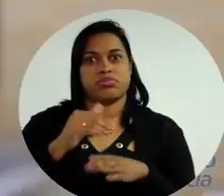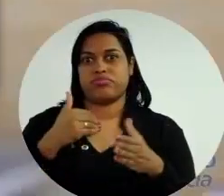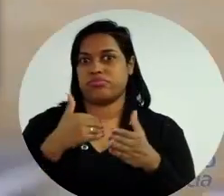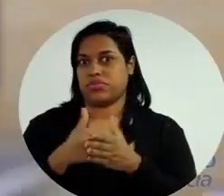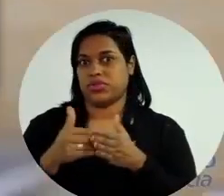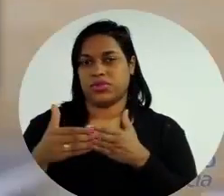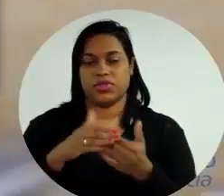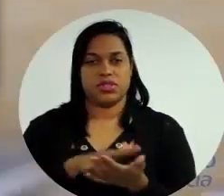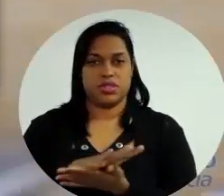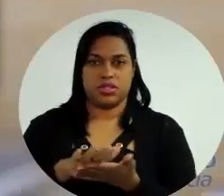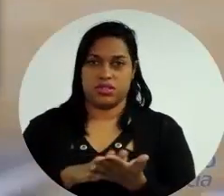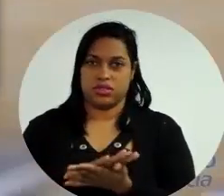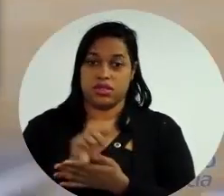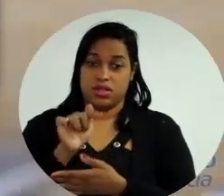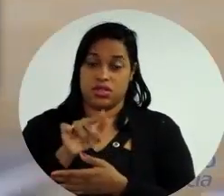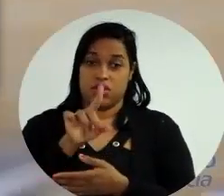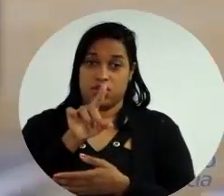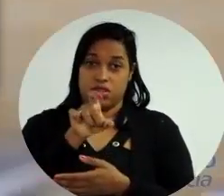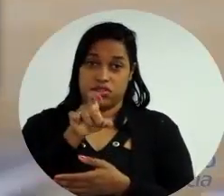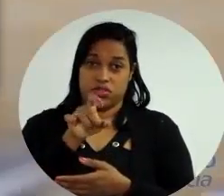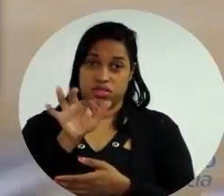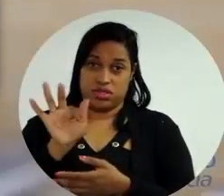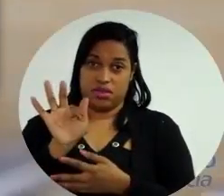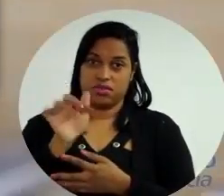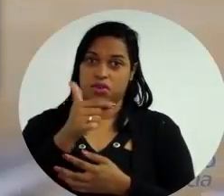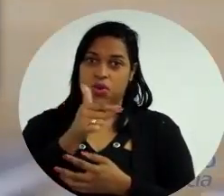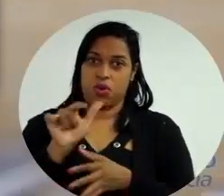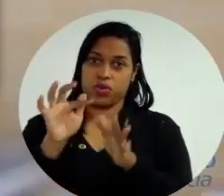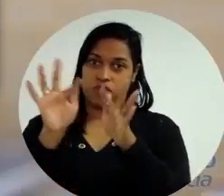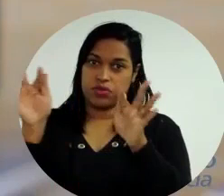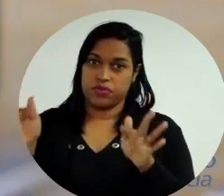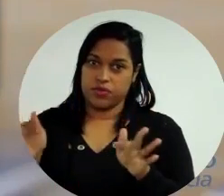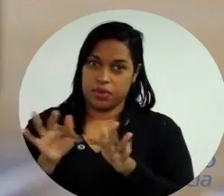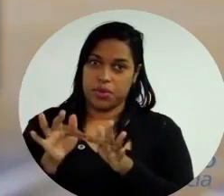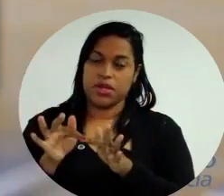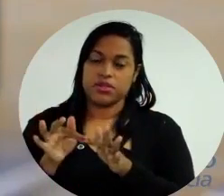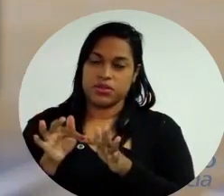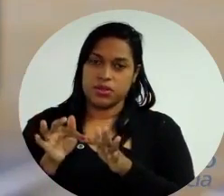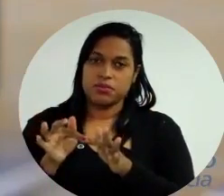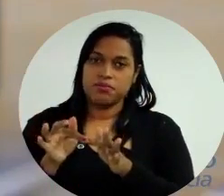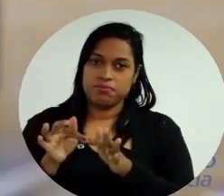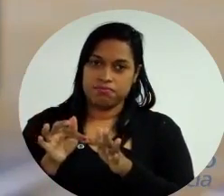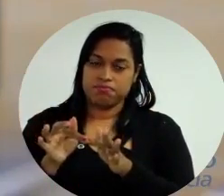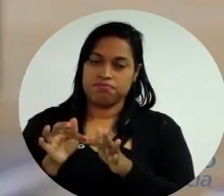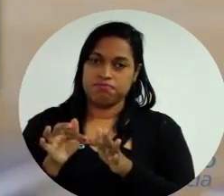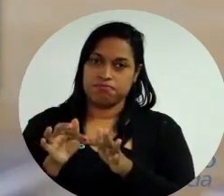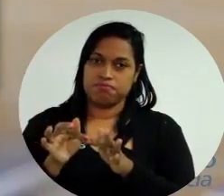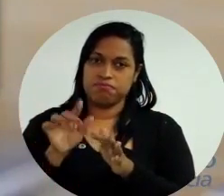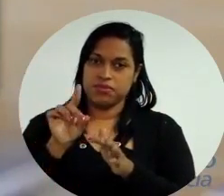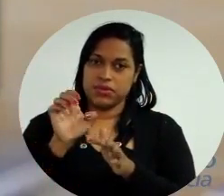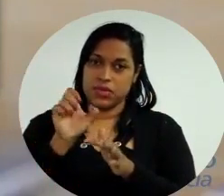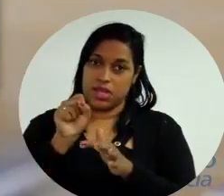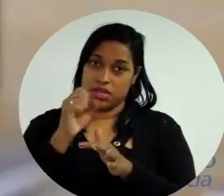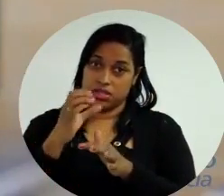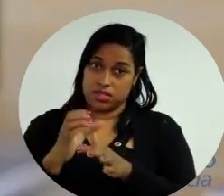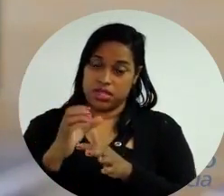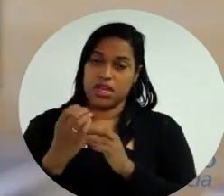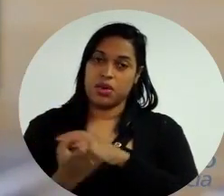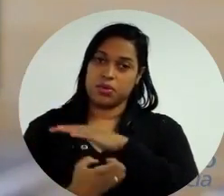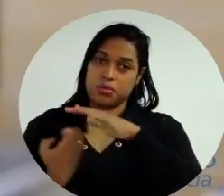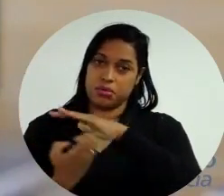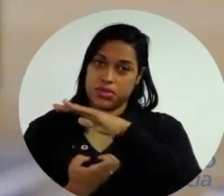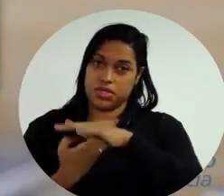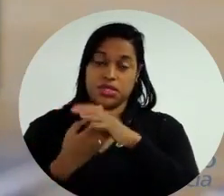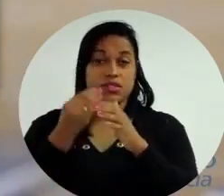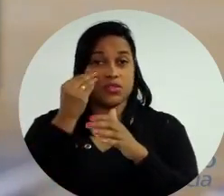mais. O DXF é um outro formato. Ele é de proprietário da Autodesk, que é uma